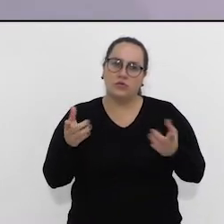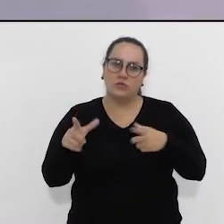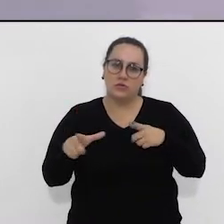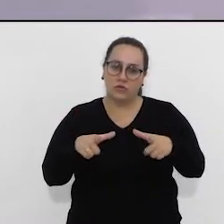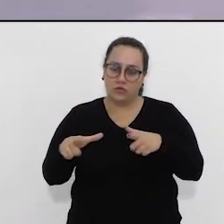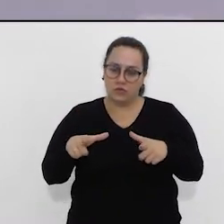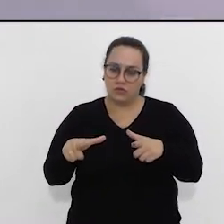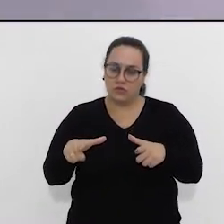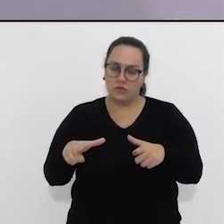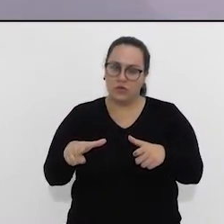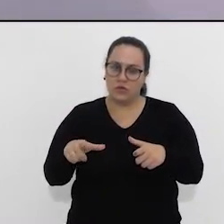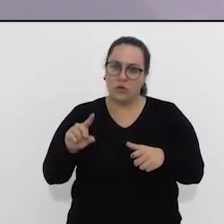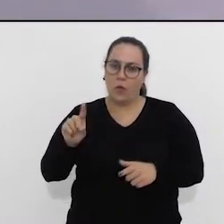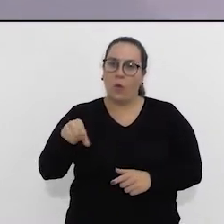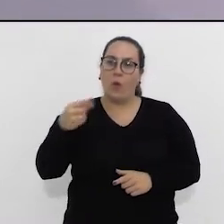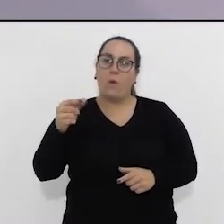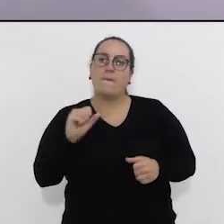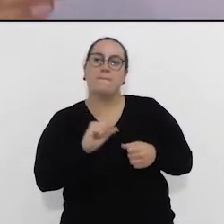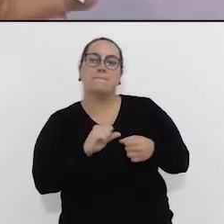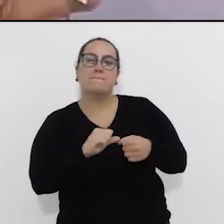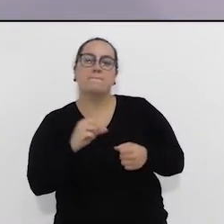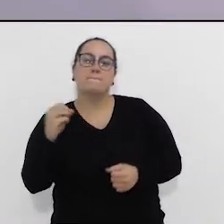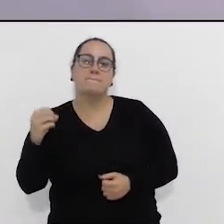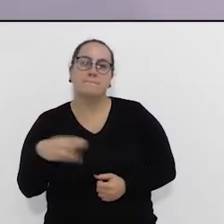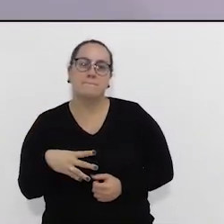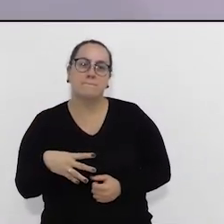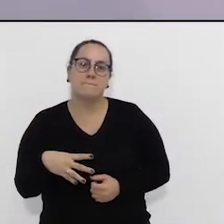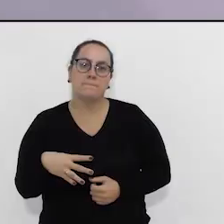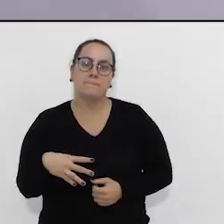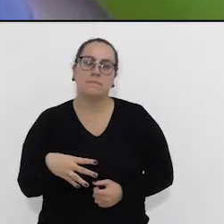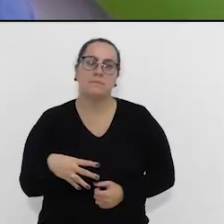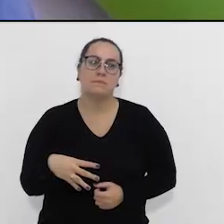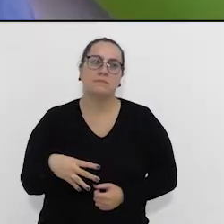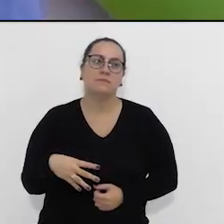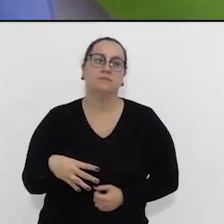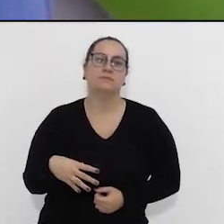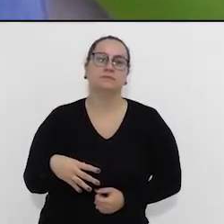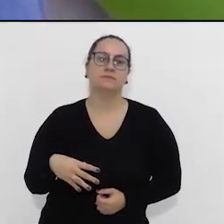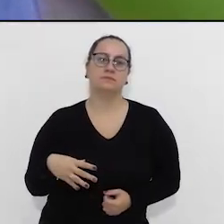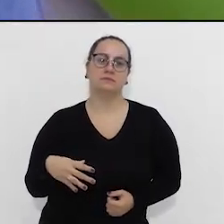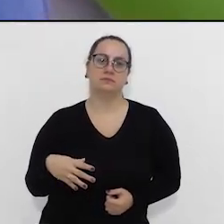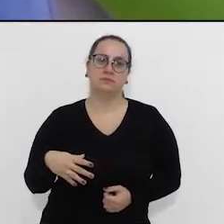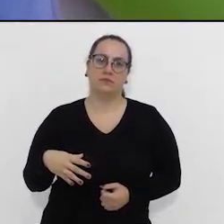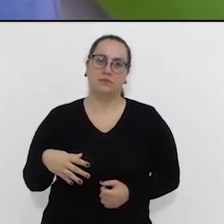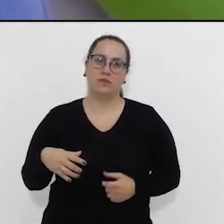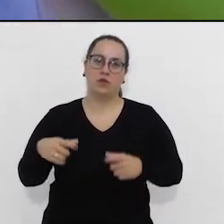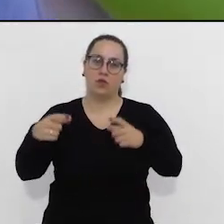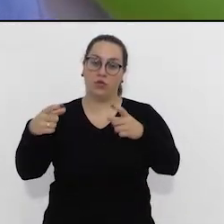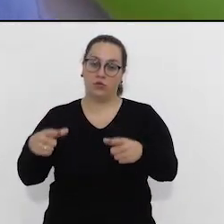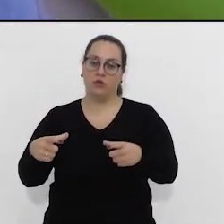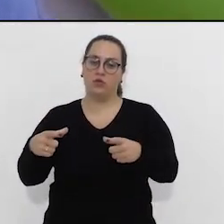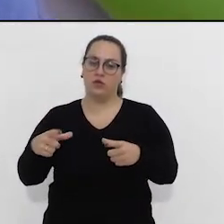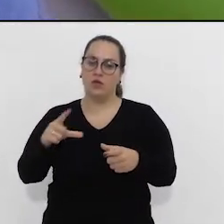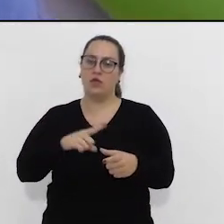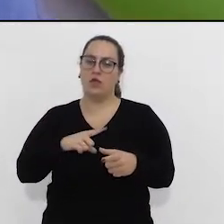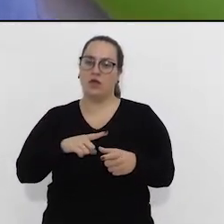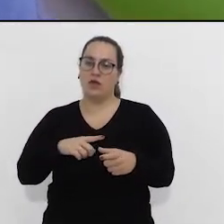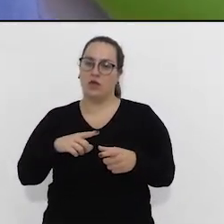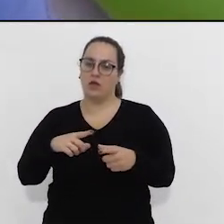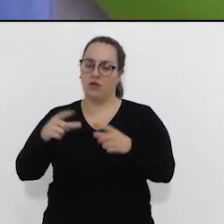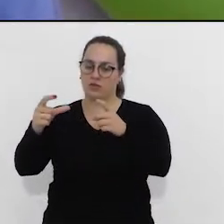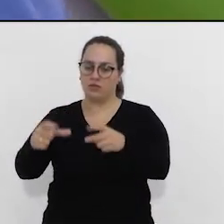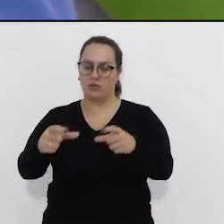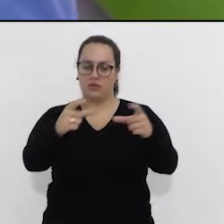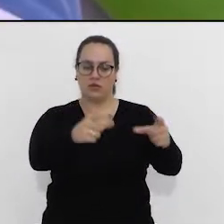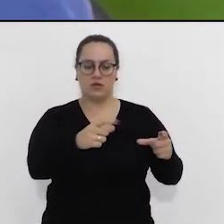Industrial ou só pretende fazer um novo distrito eu acho que assim existe lá e tá sobrando espaço para as